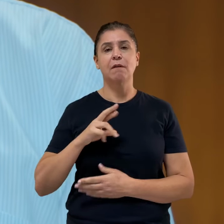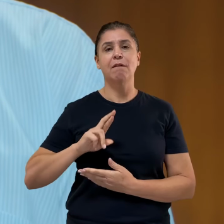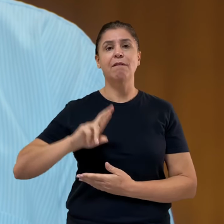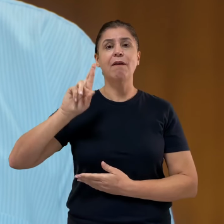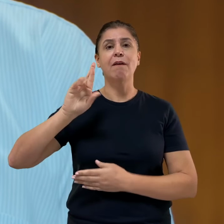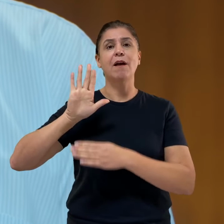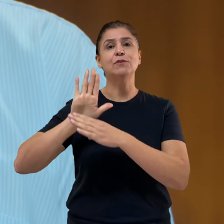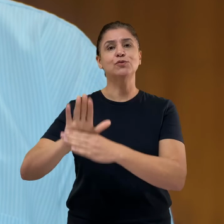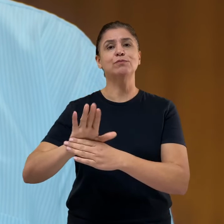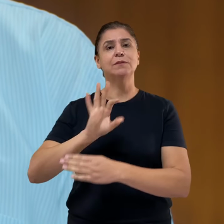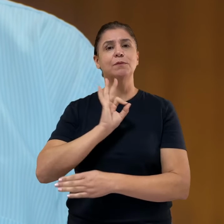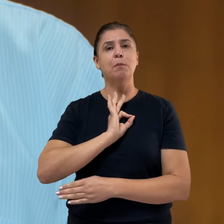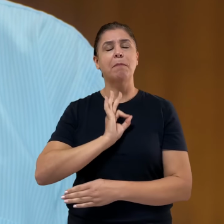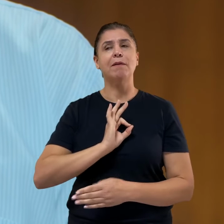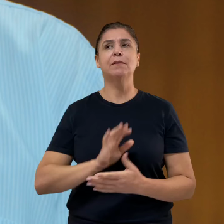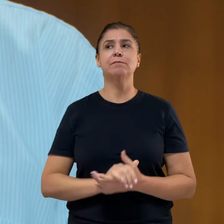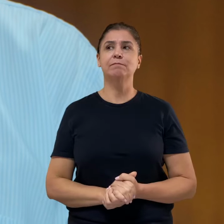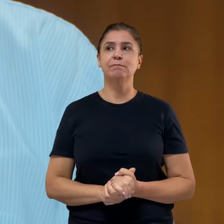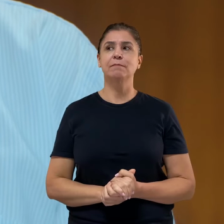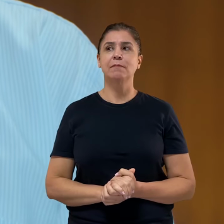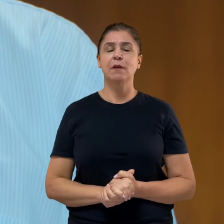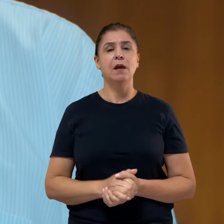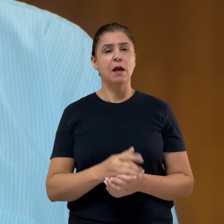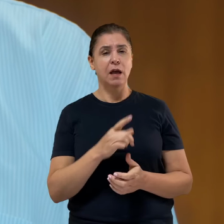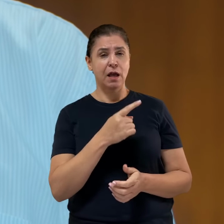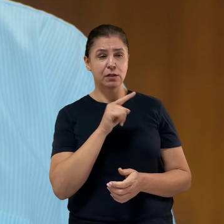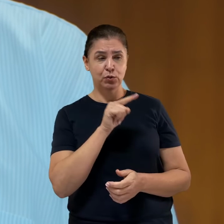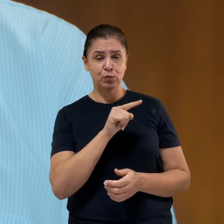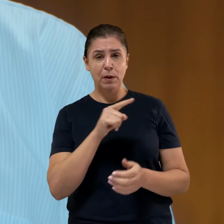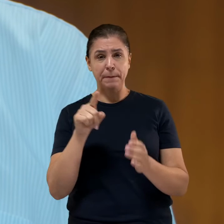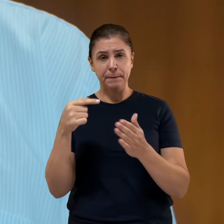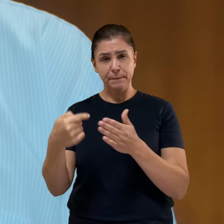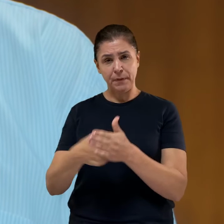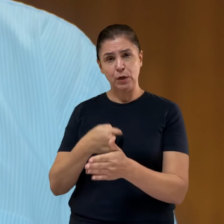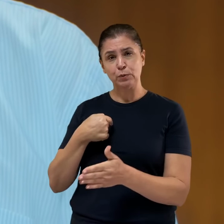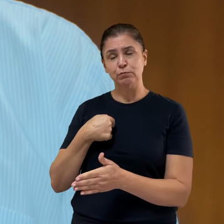Quem é que ajuda o padre? A sua pergunta